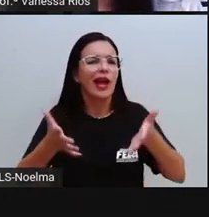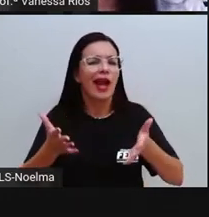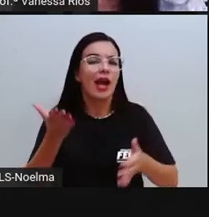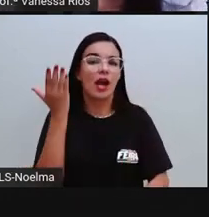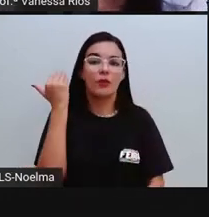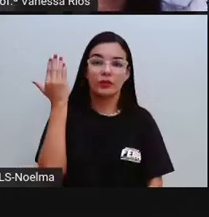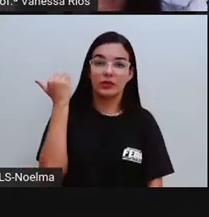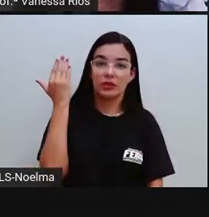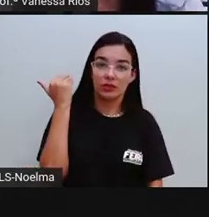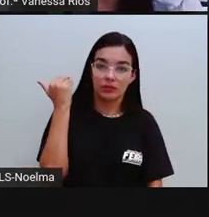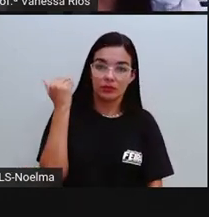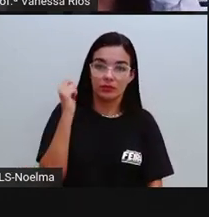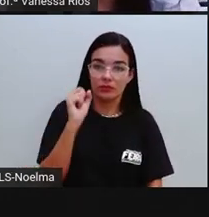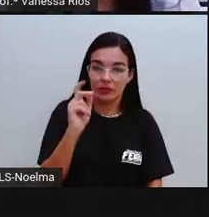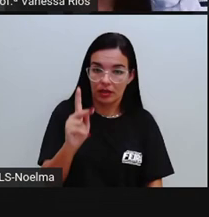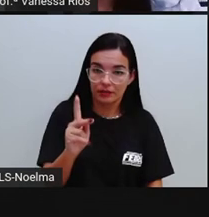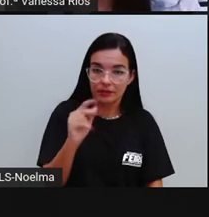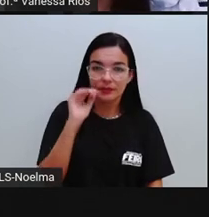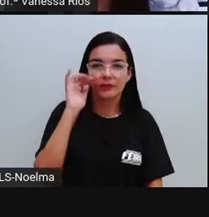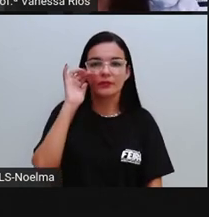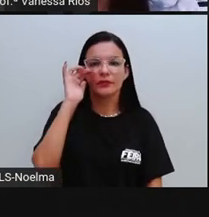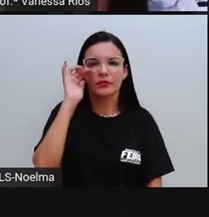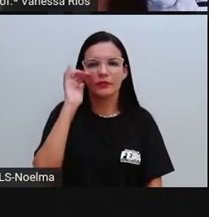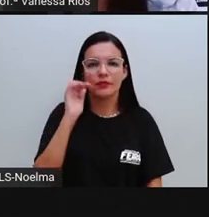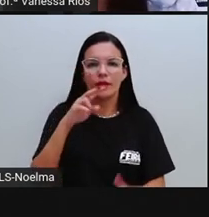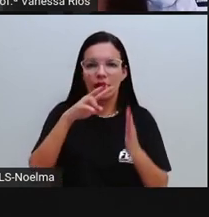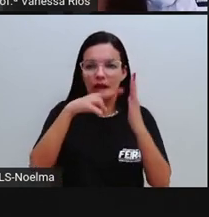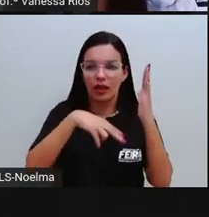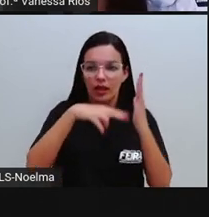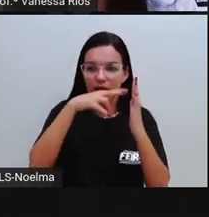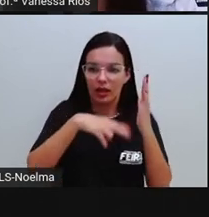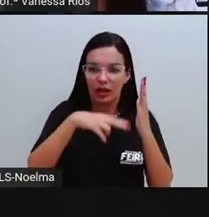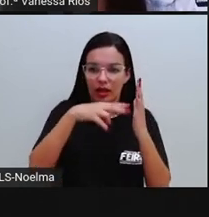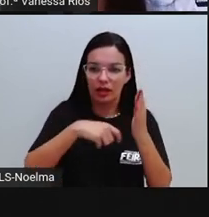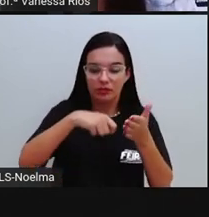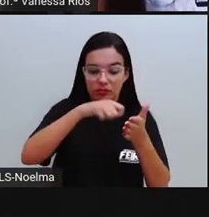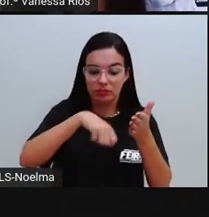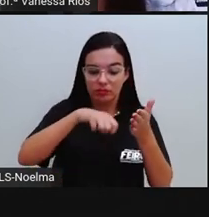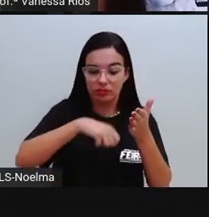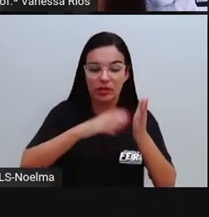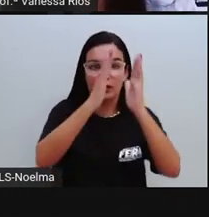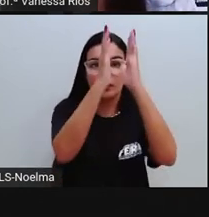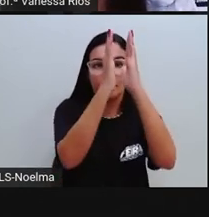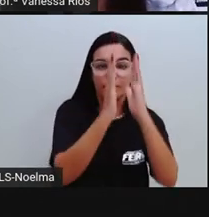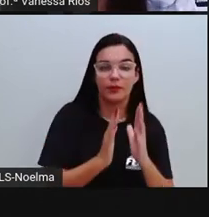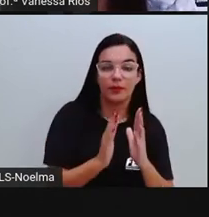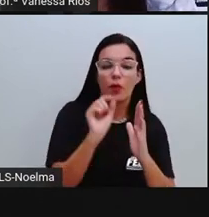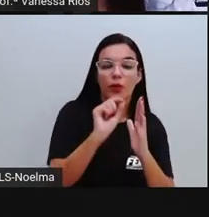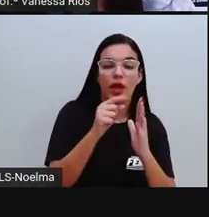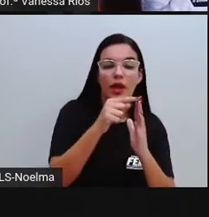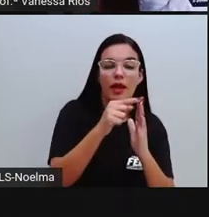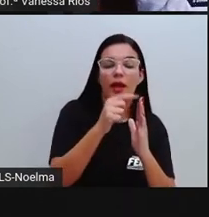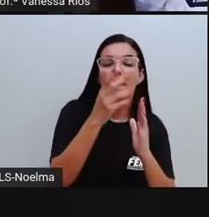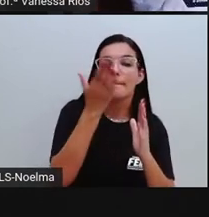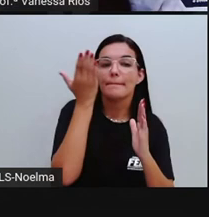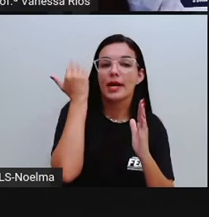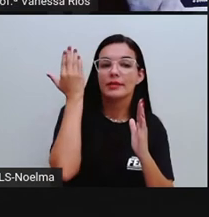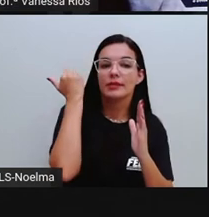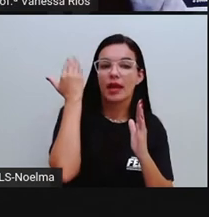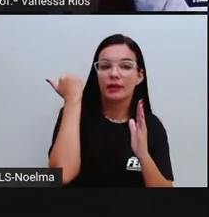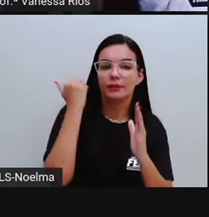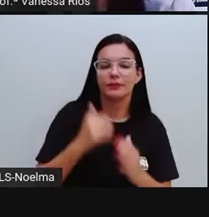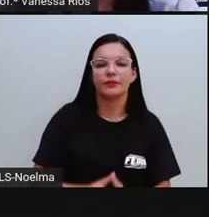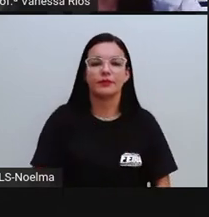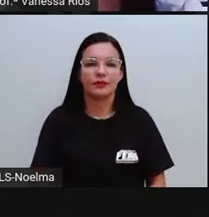já aconteceu. Então, o leu tem que ser escrito na coluna correspondente ao tempo